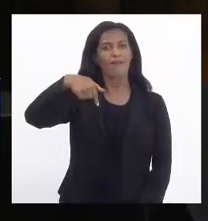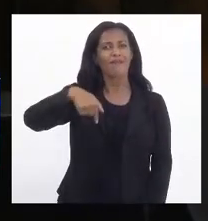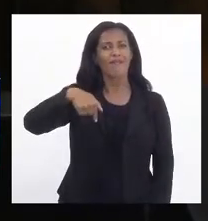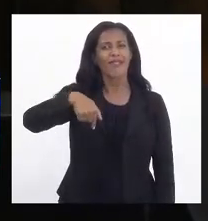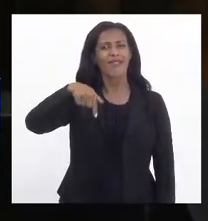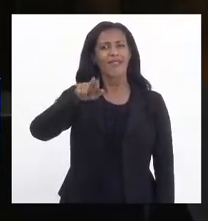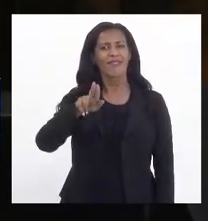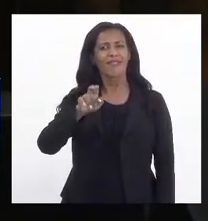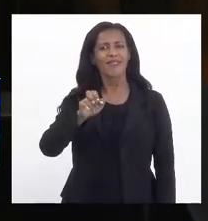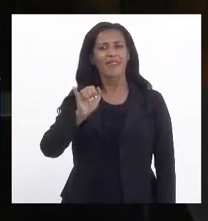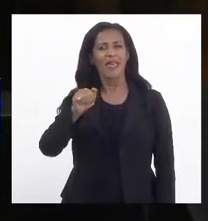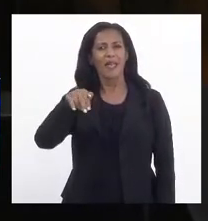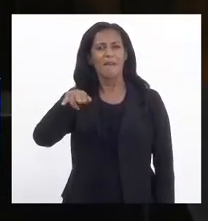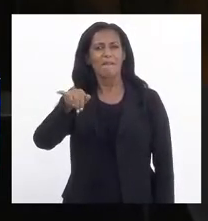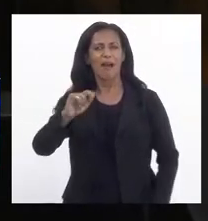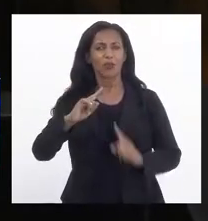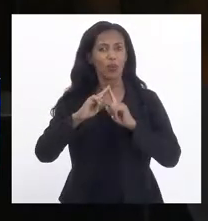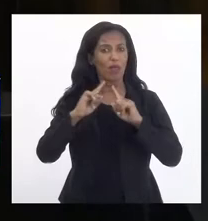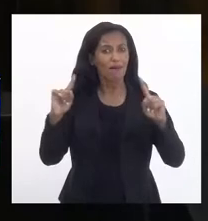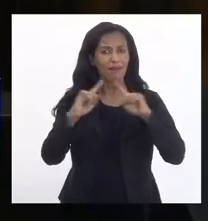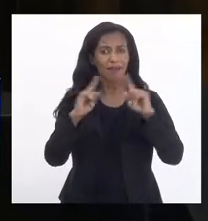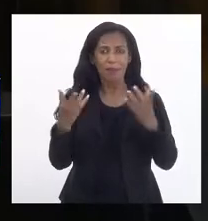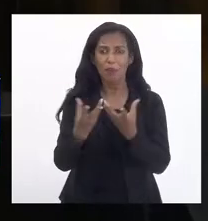com inúmeras reclamações,